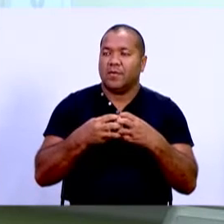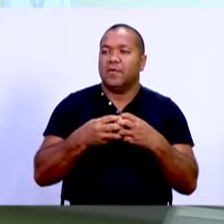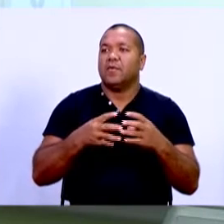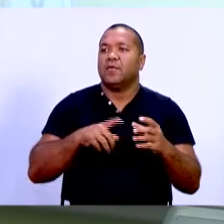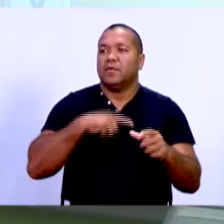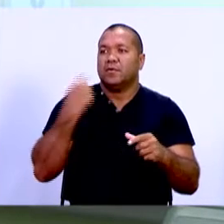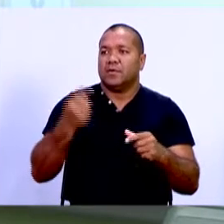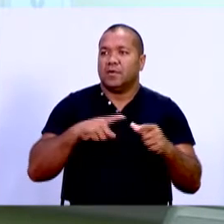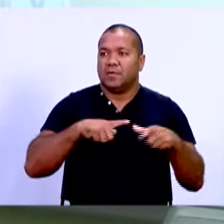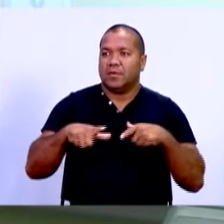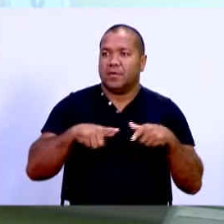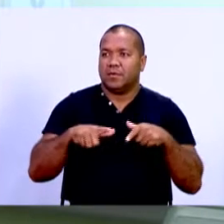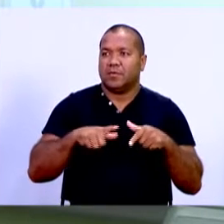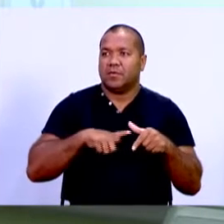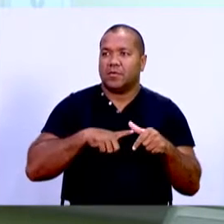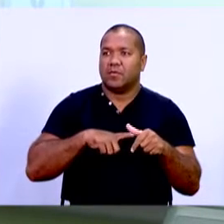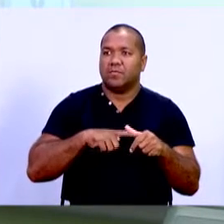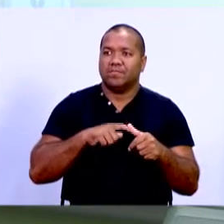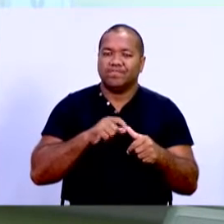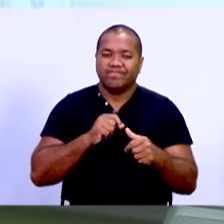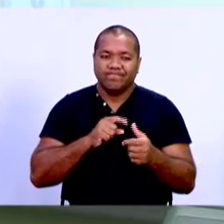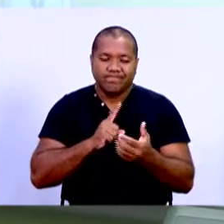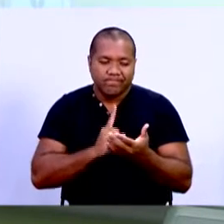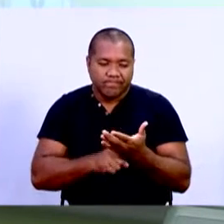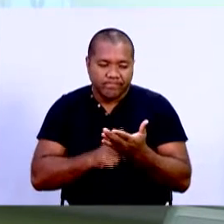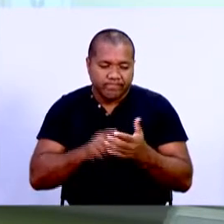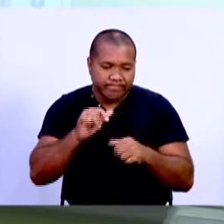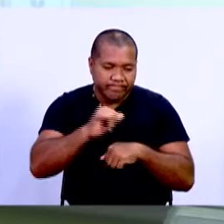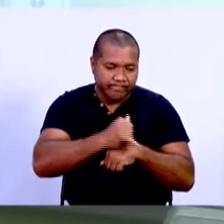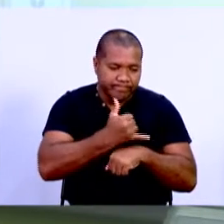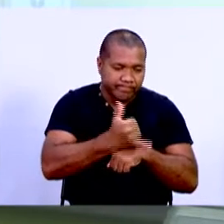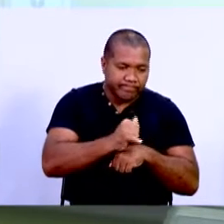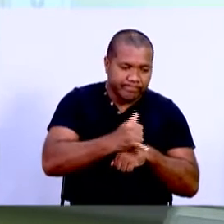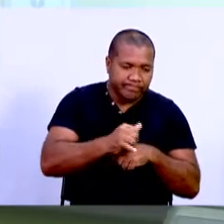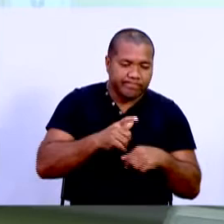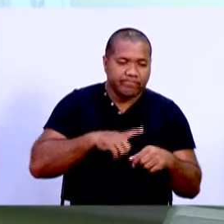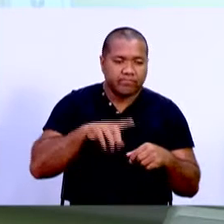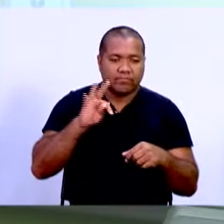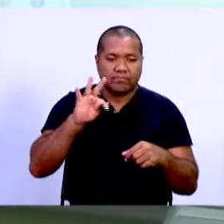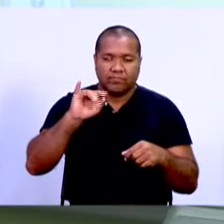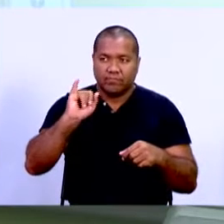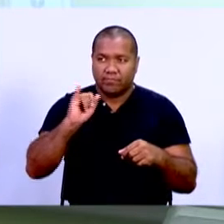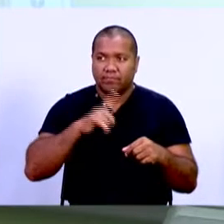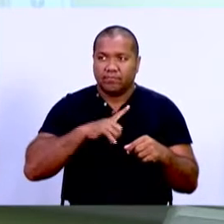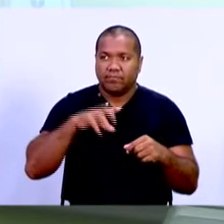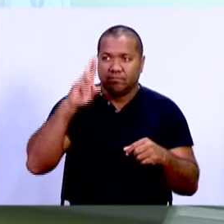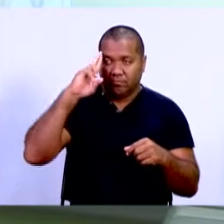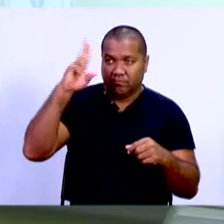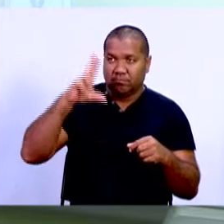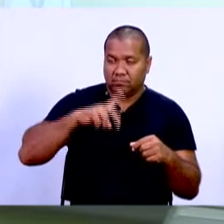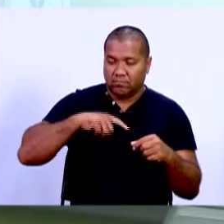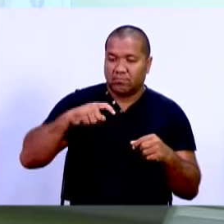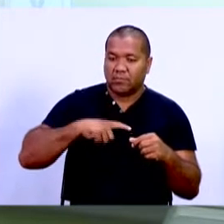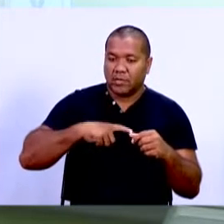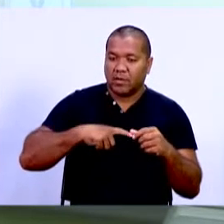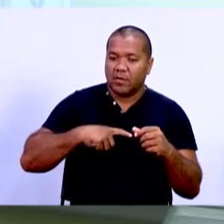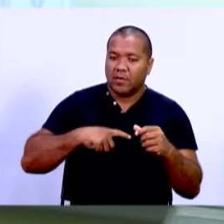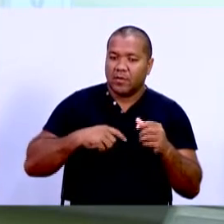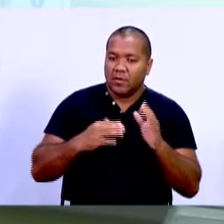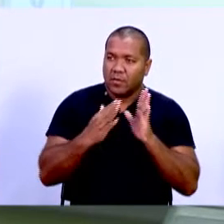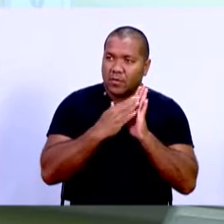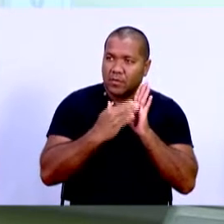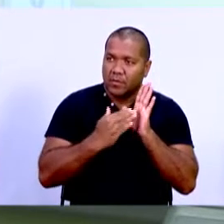planejamento estratégico de TI. Então, a Diretoria de Gestão de TI do Instituto Federal, ela tem um plano estratégico de